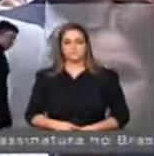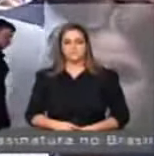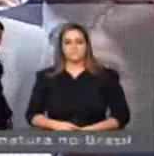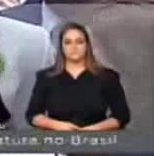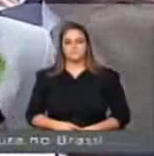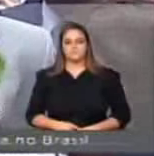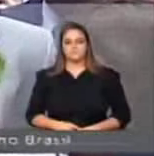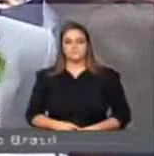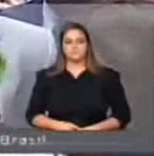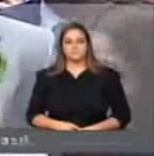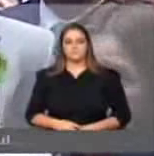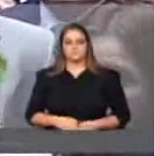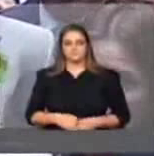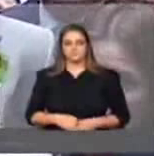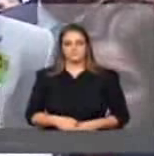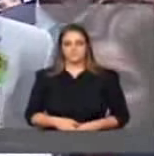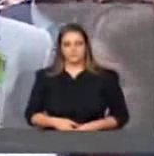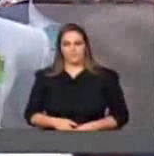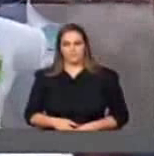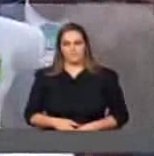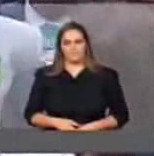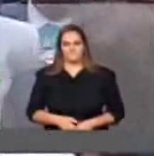em respeito ao povo de Alagoas,